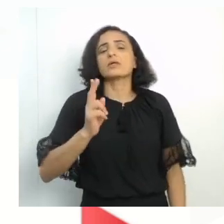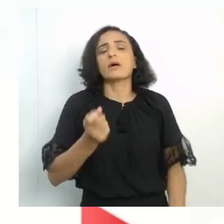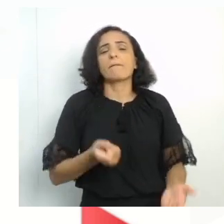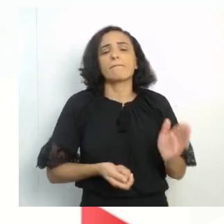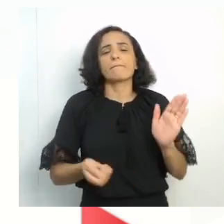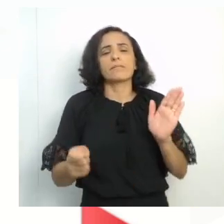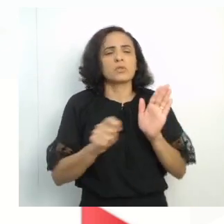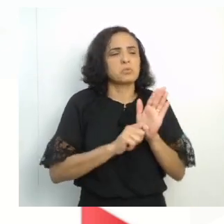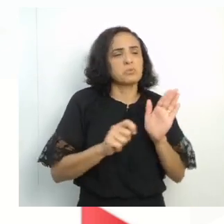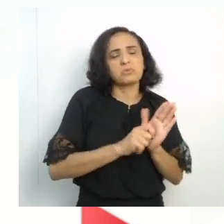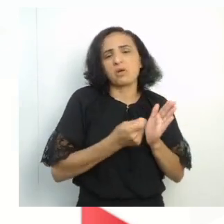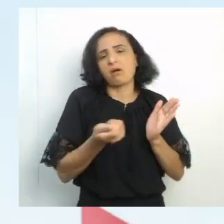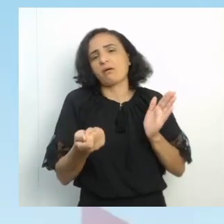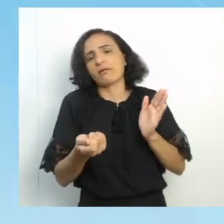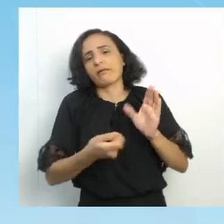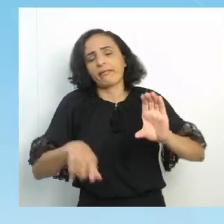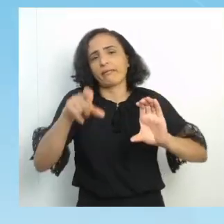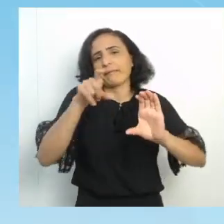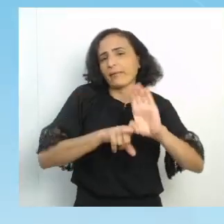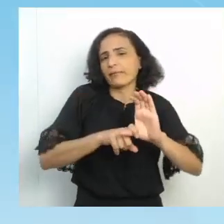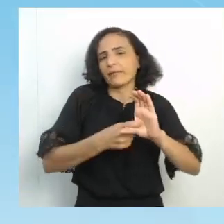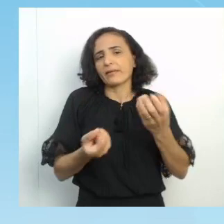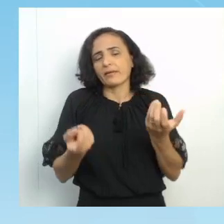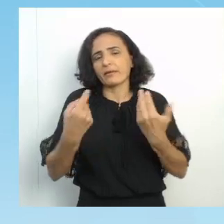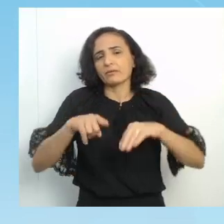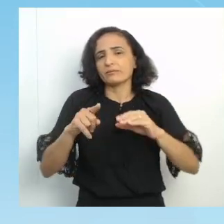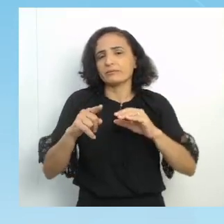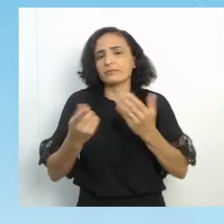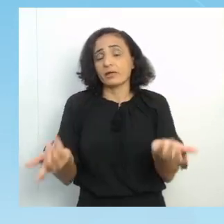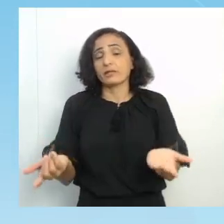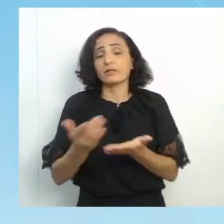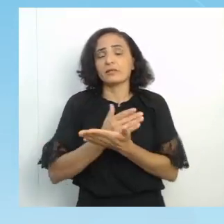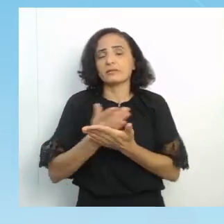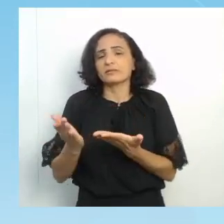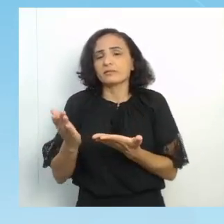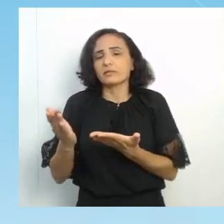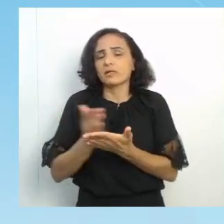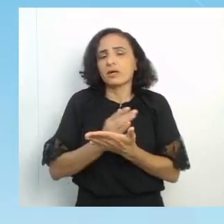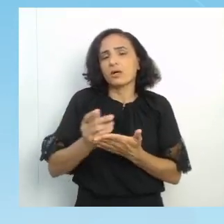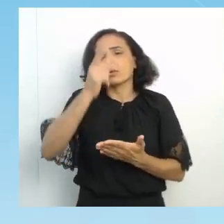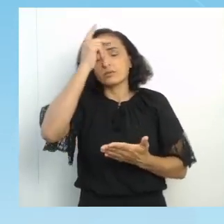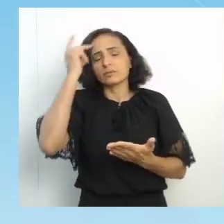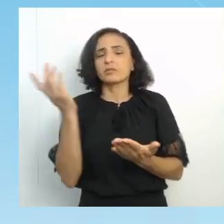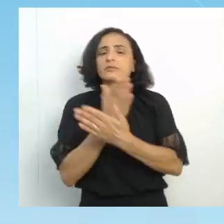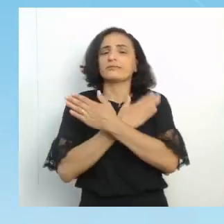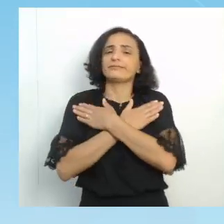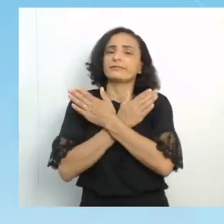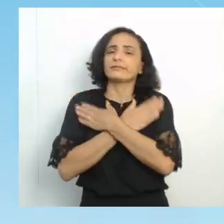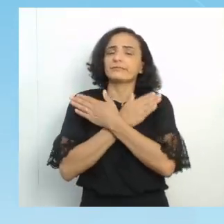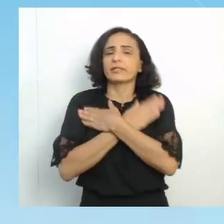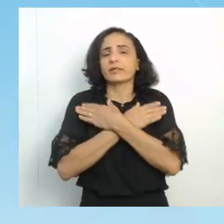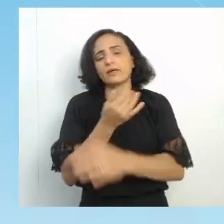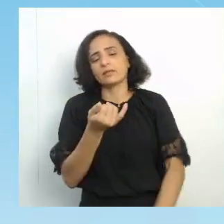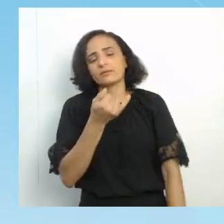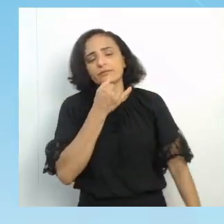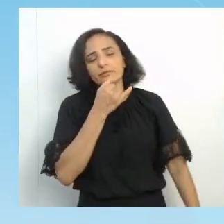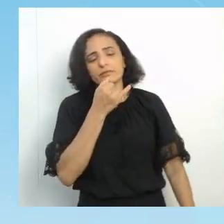e o fácil acesso às drogas. Tem pessoas que existem ali um